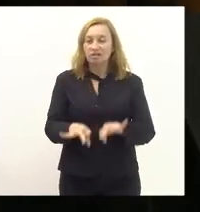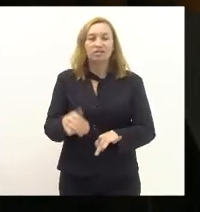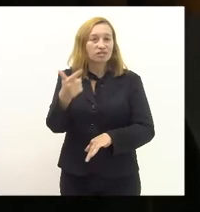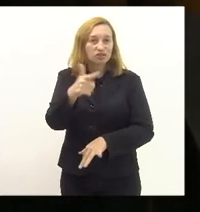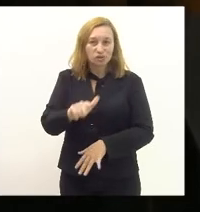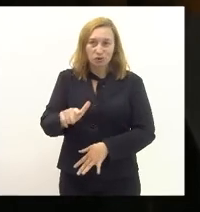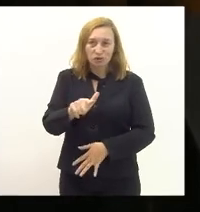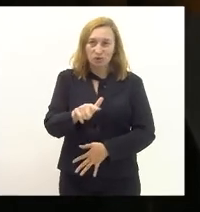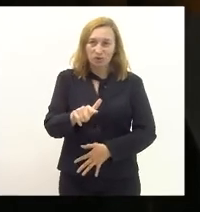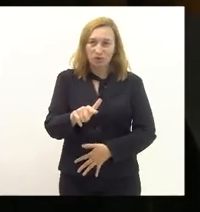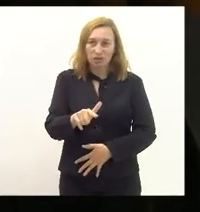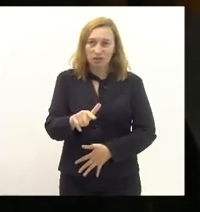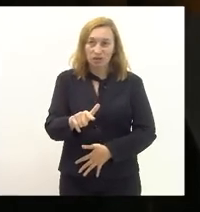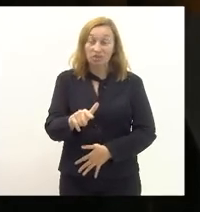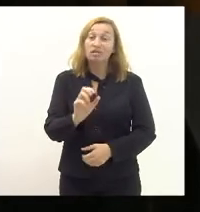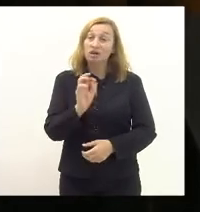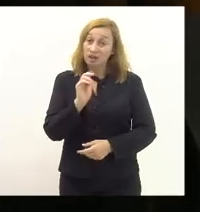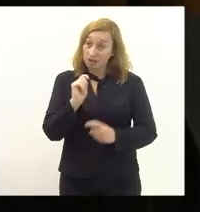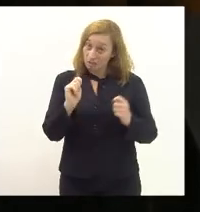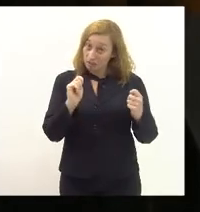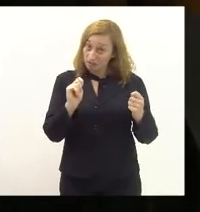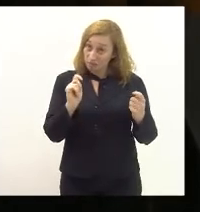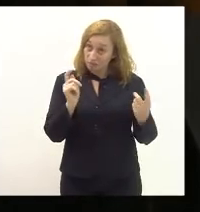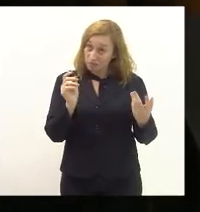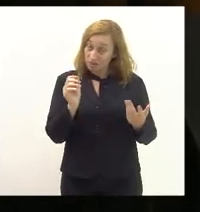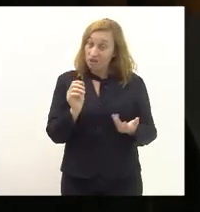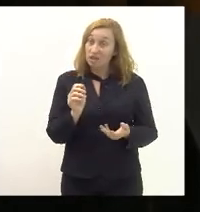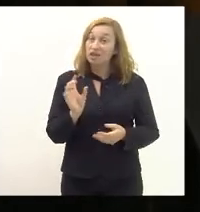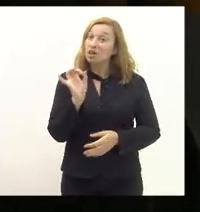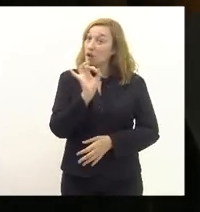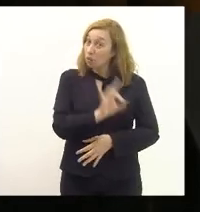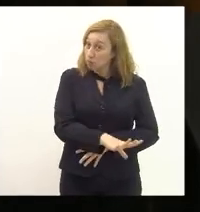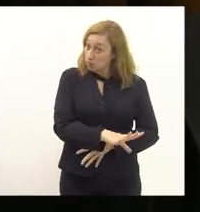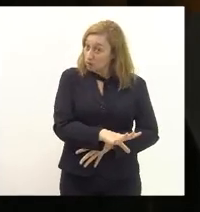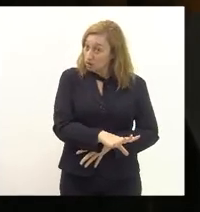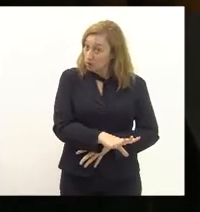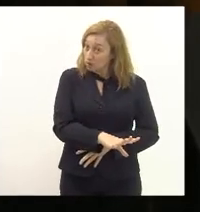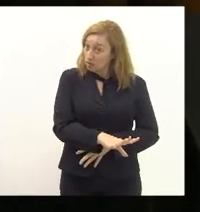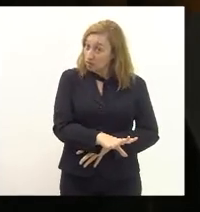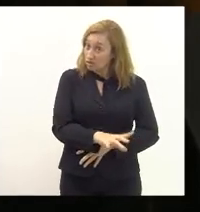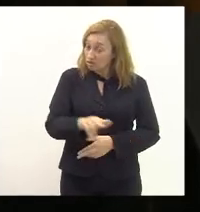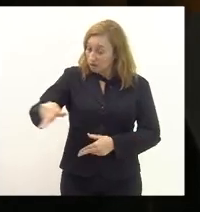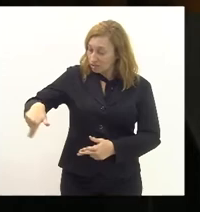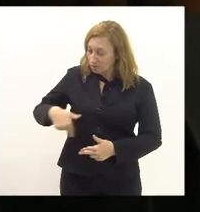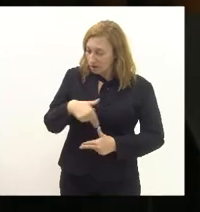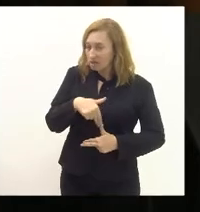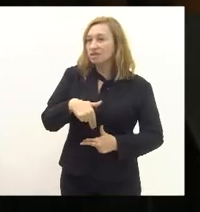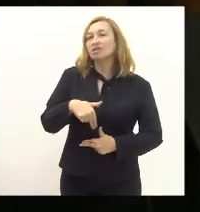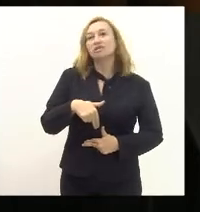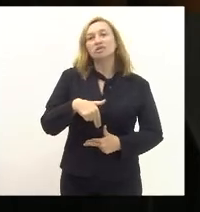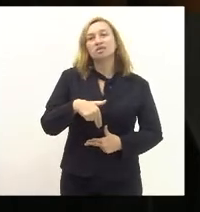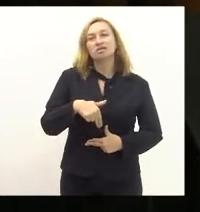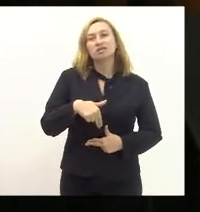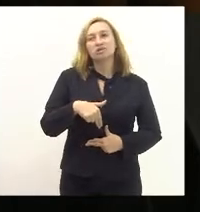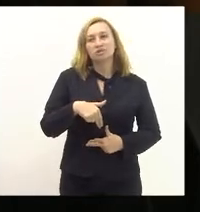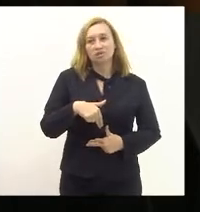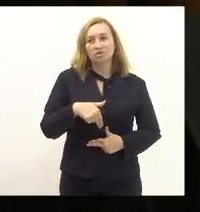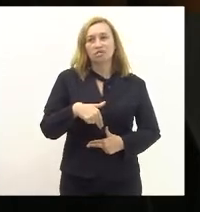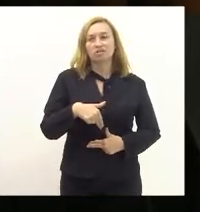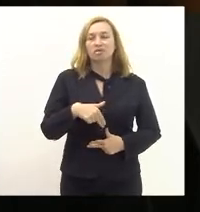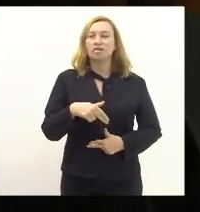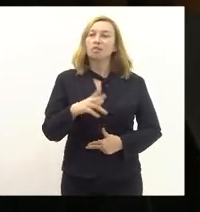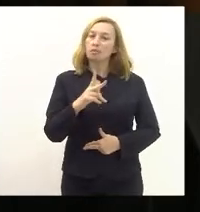uma vez. Eu espero, sinceramente, que essa seja a última vez que eu tenha que estar tratando nessa tribuna de um cunho